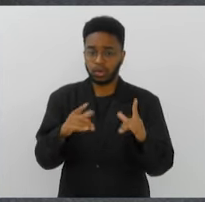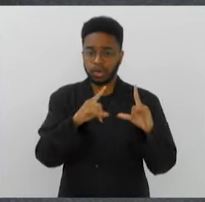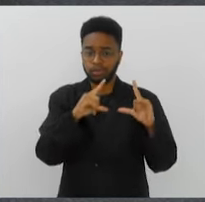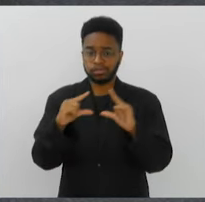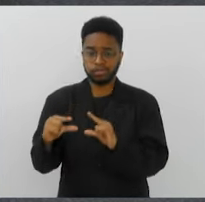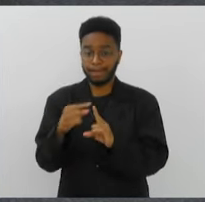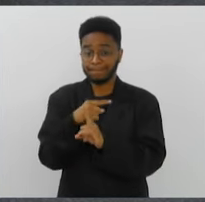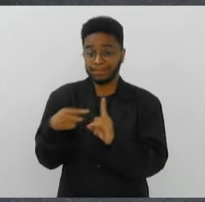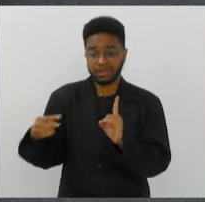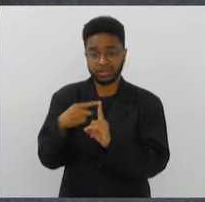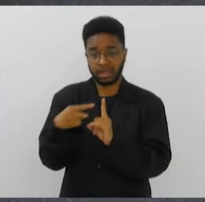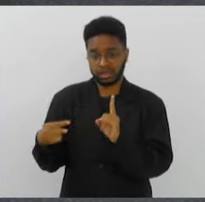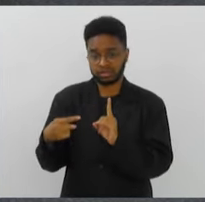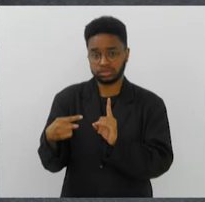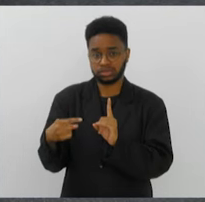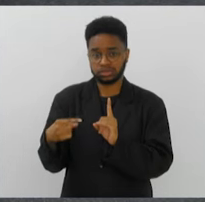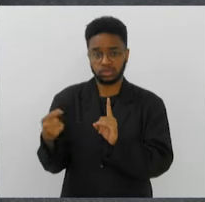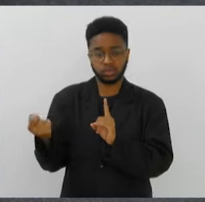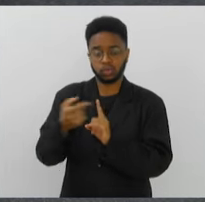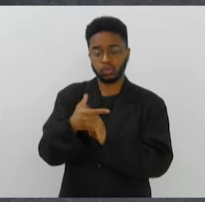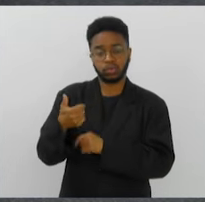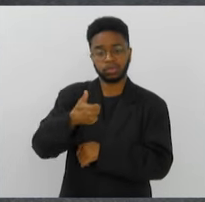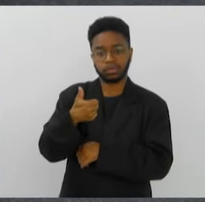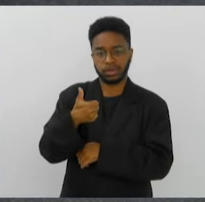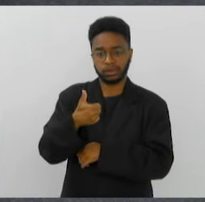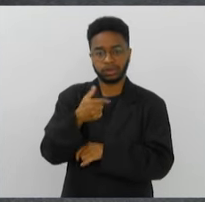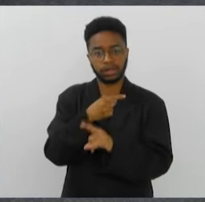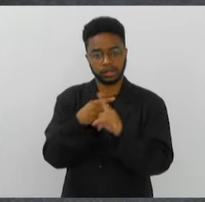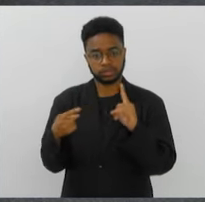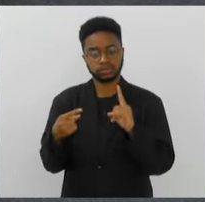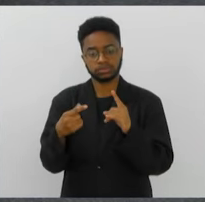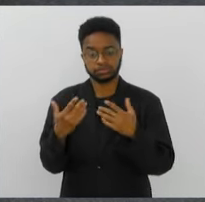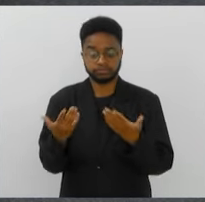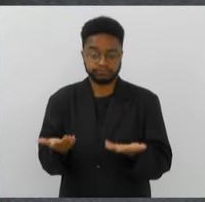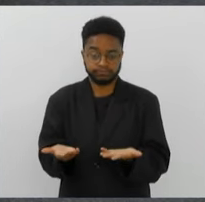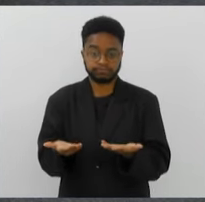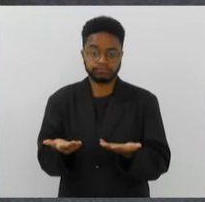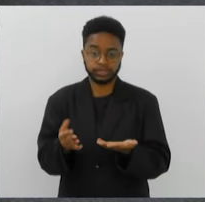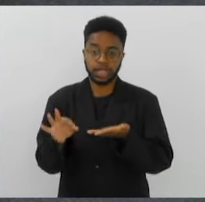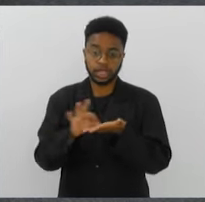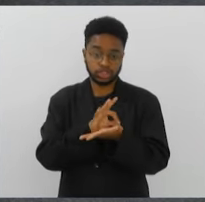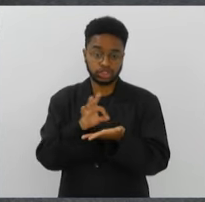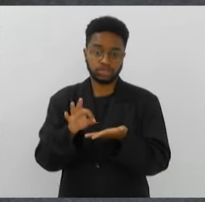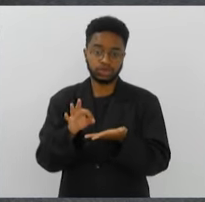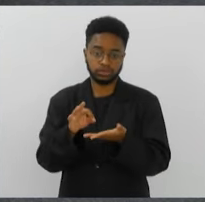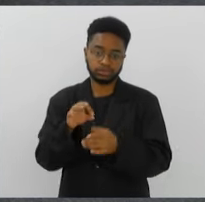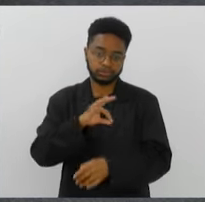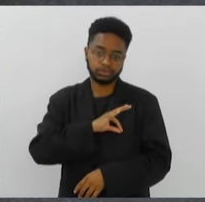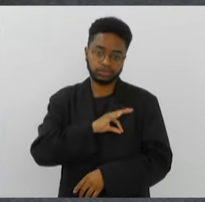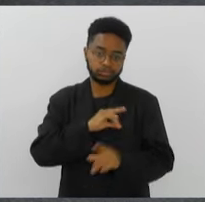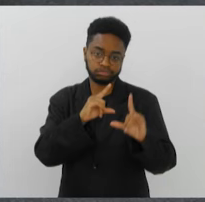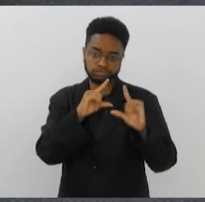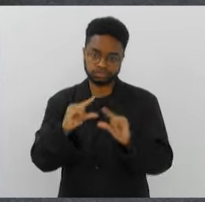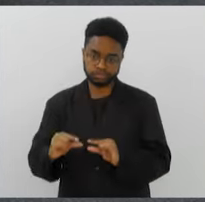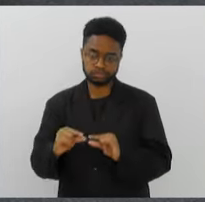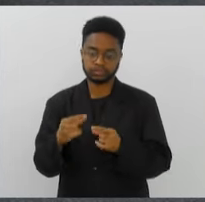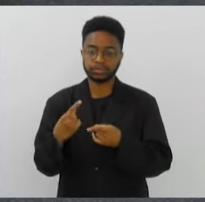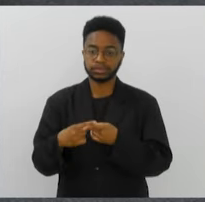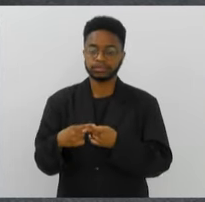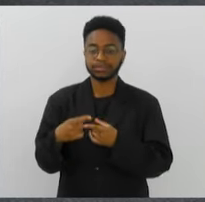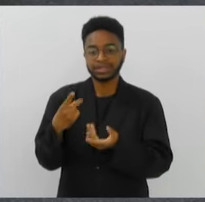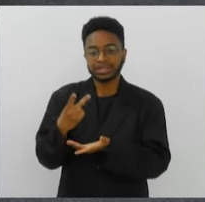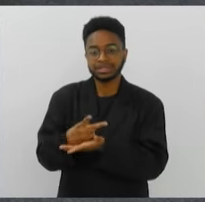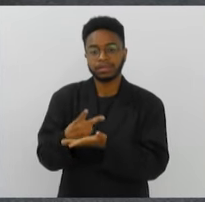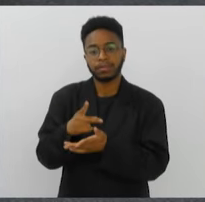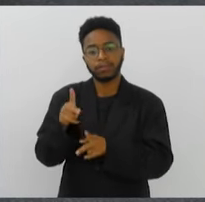pela metade do primeiro que foi cancelado. O nível de inscrito a prestar o concurso público. Cada vez mais